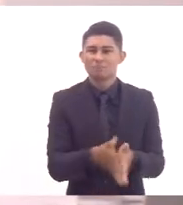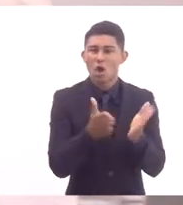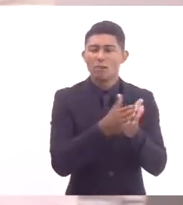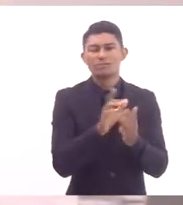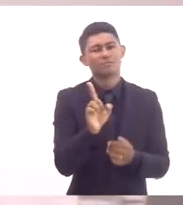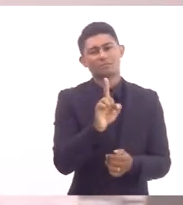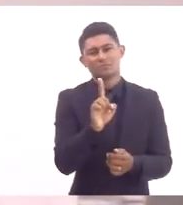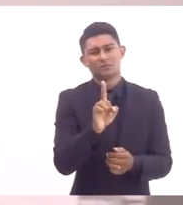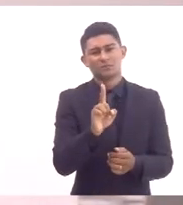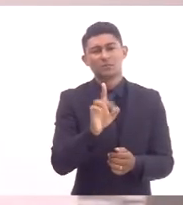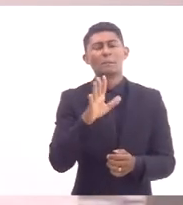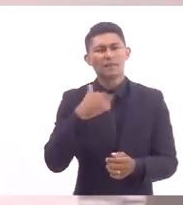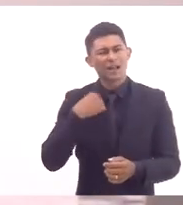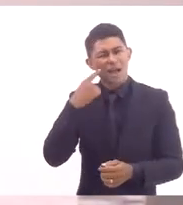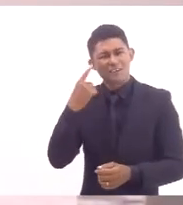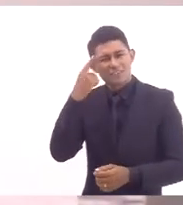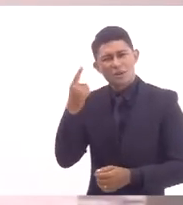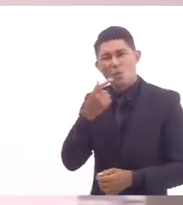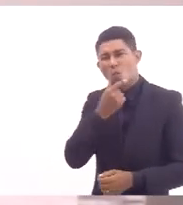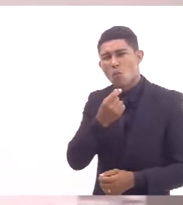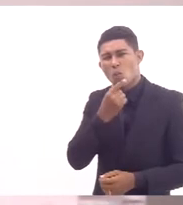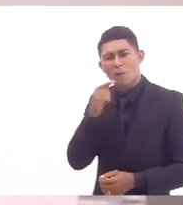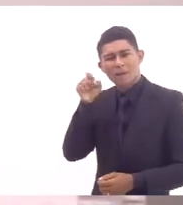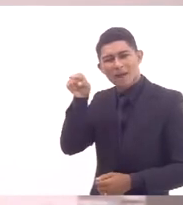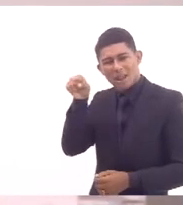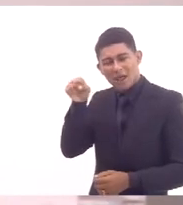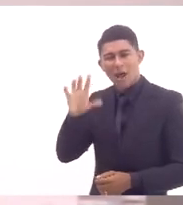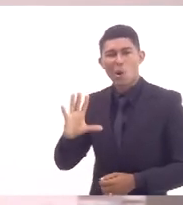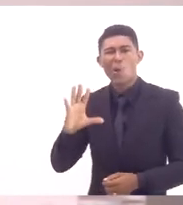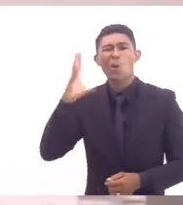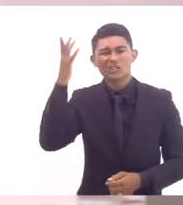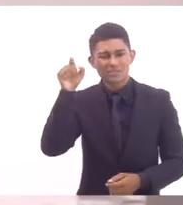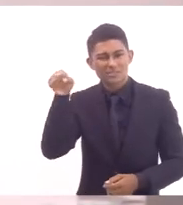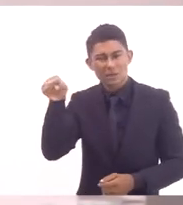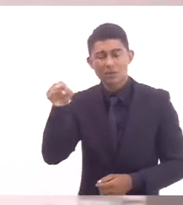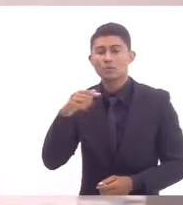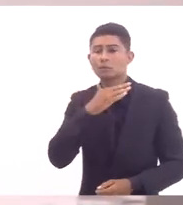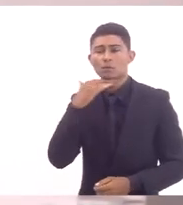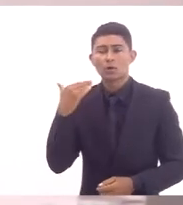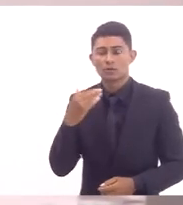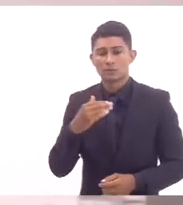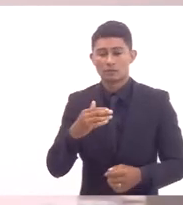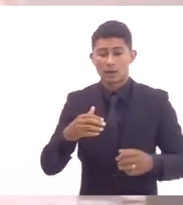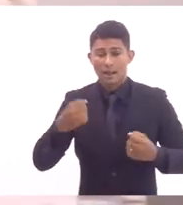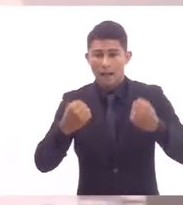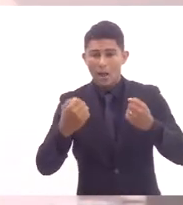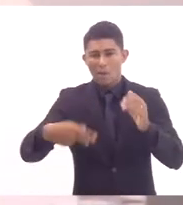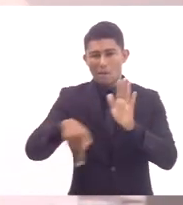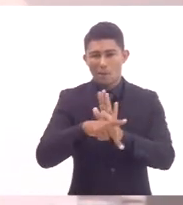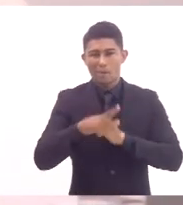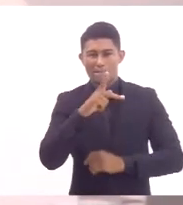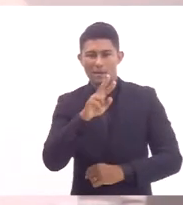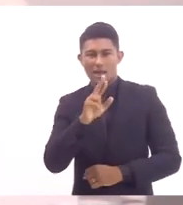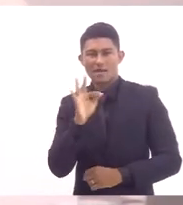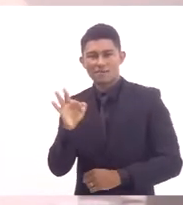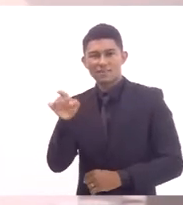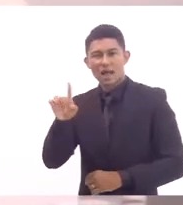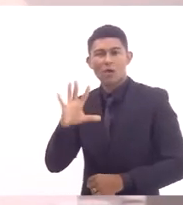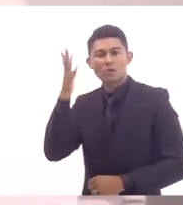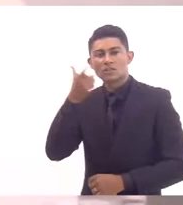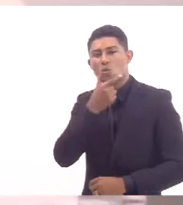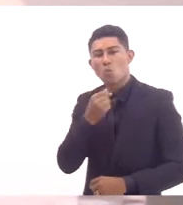de gás dentro de um carro da polícia federal aliás isso me fez lembrar um companheiro meu o Alex polares